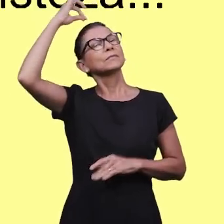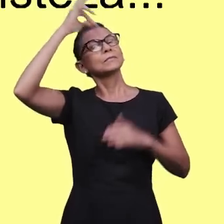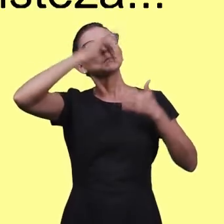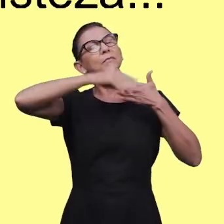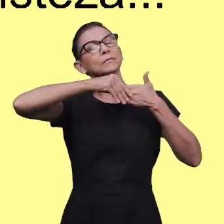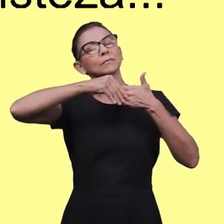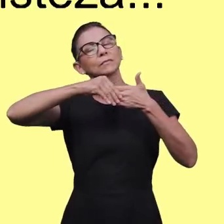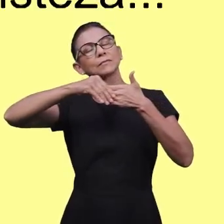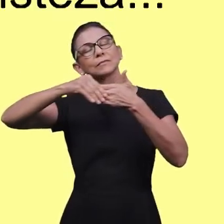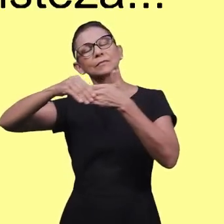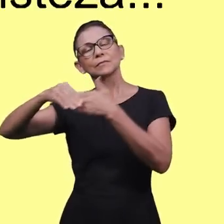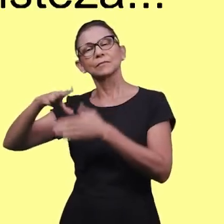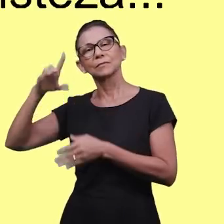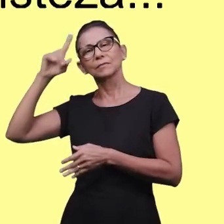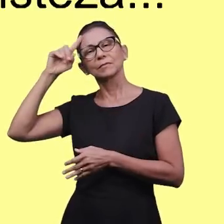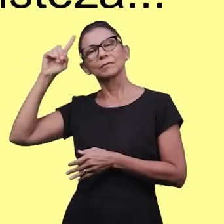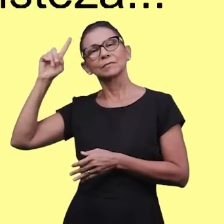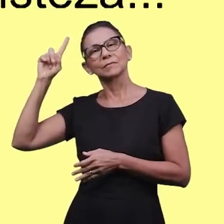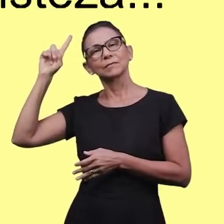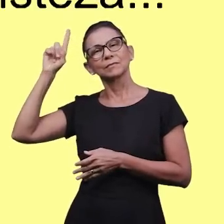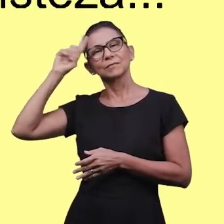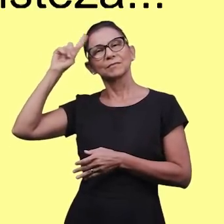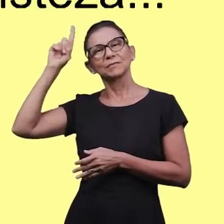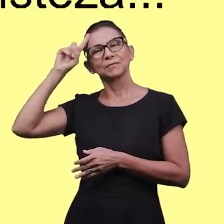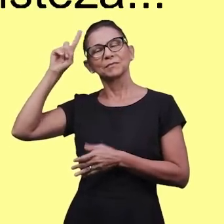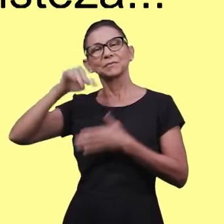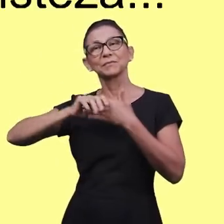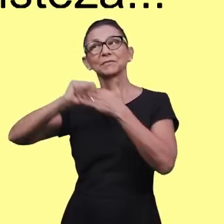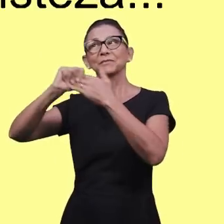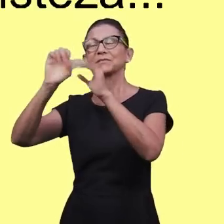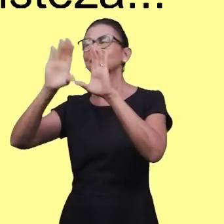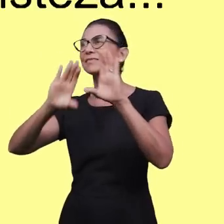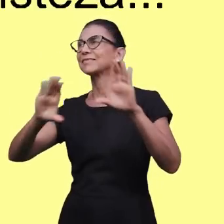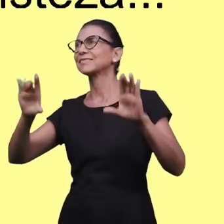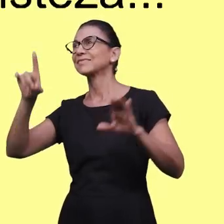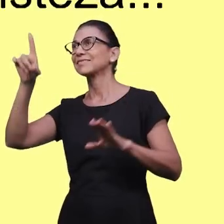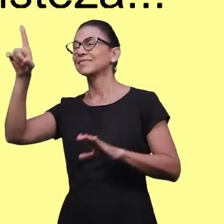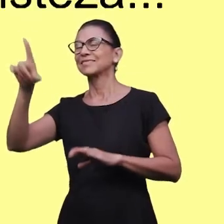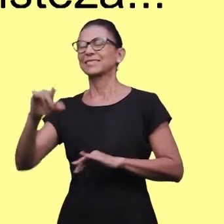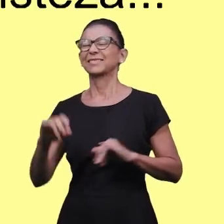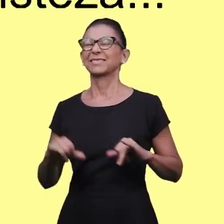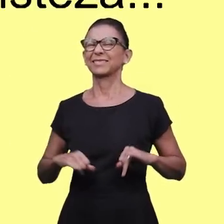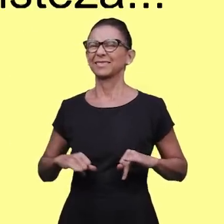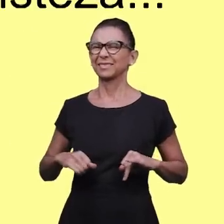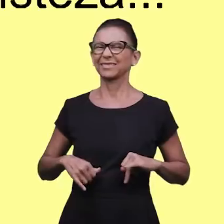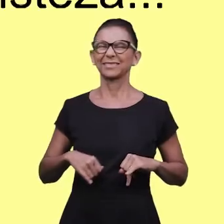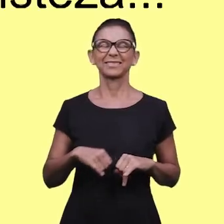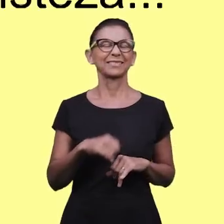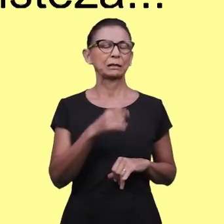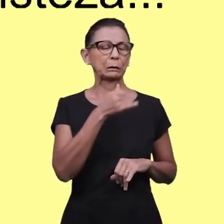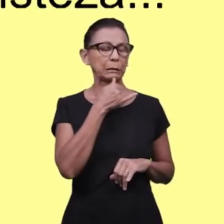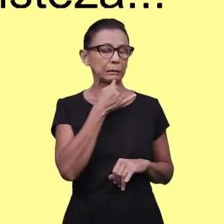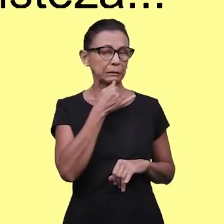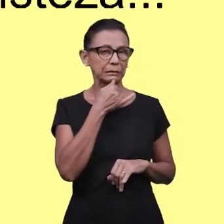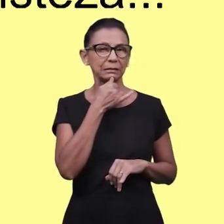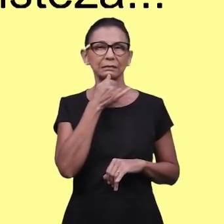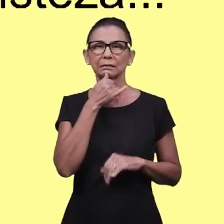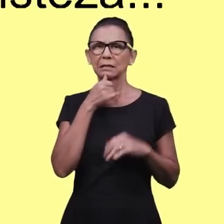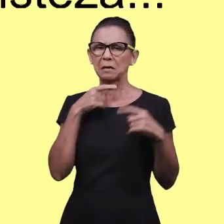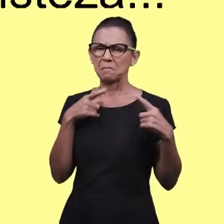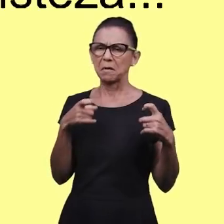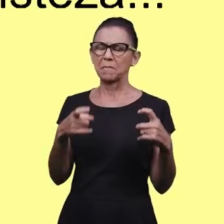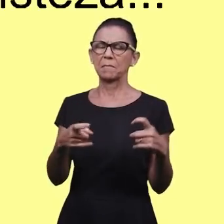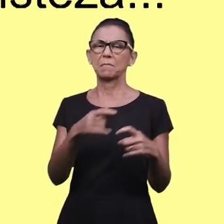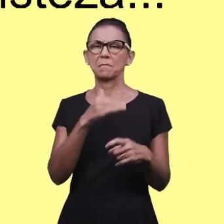conduz dia após dia ao céu. Lá no céu não haverá dor, nem tristezas, nem guerras,